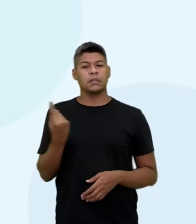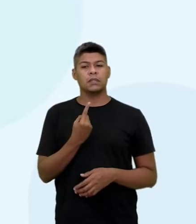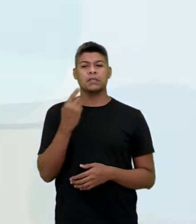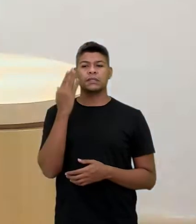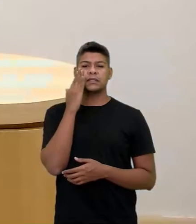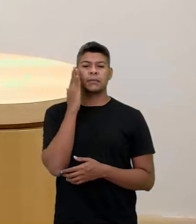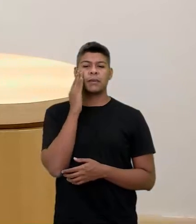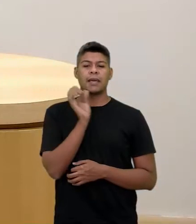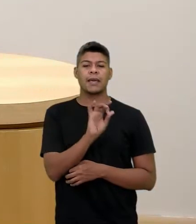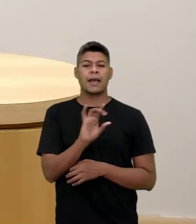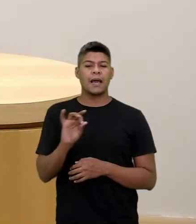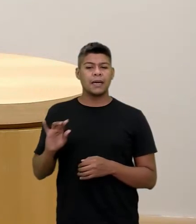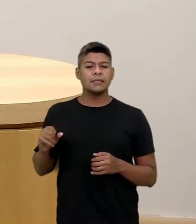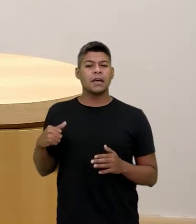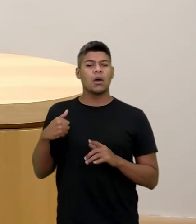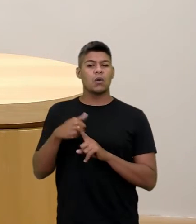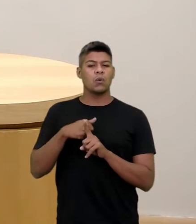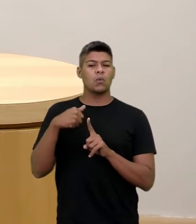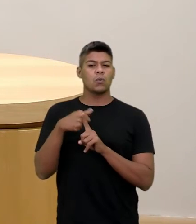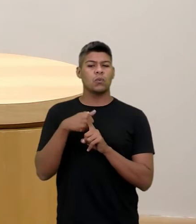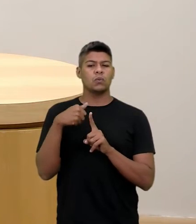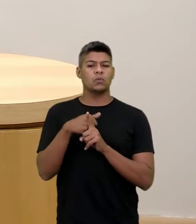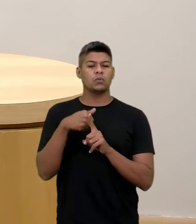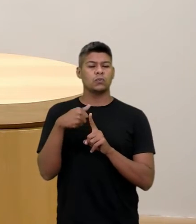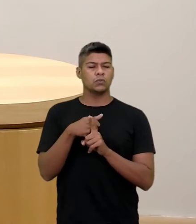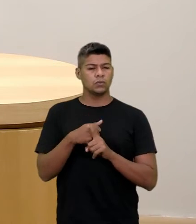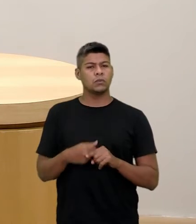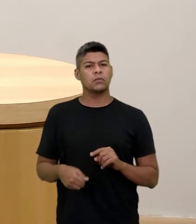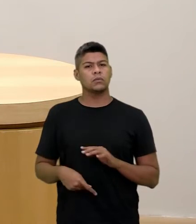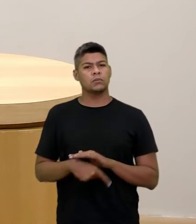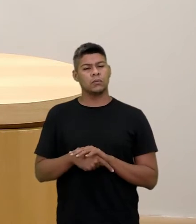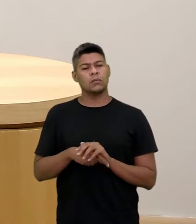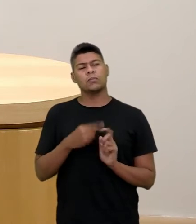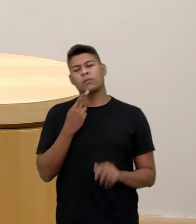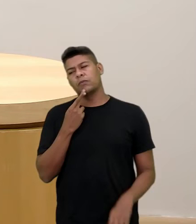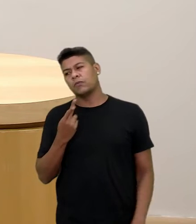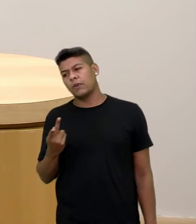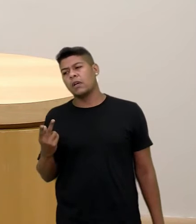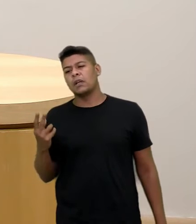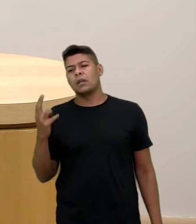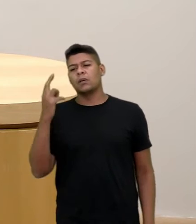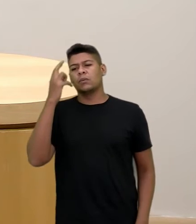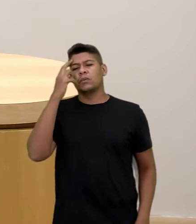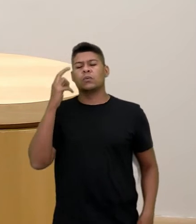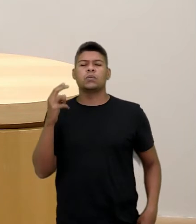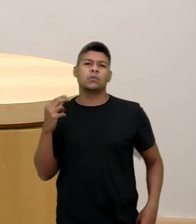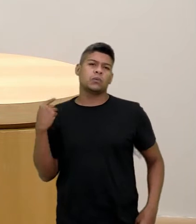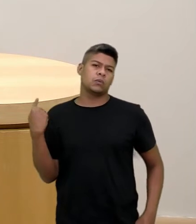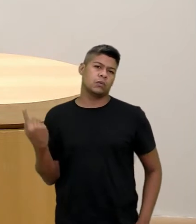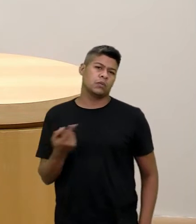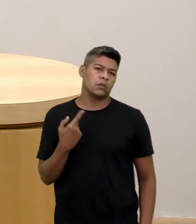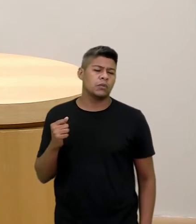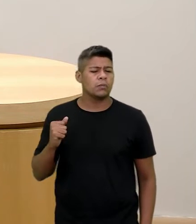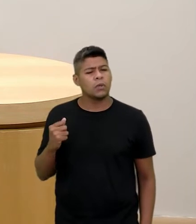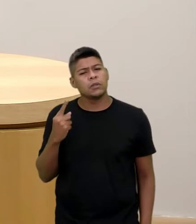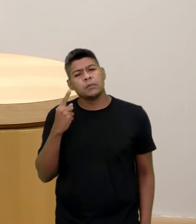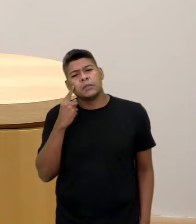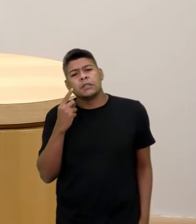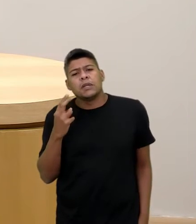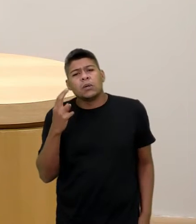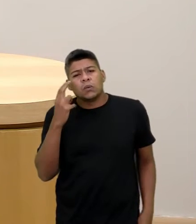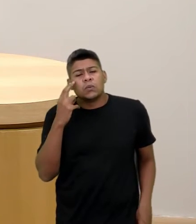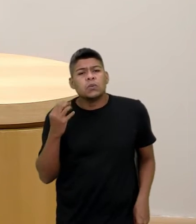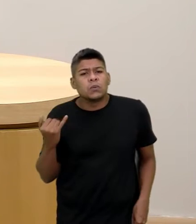as lutas, na medida em que isso fala também sobre a nossa cultura, né? Então você pode pensar que a cultura